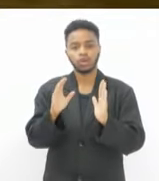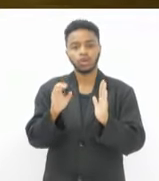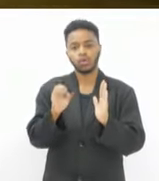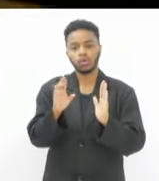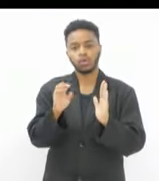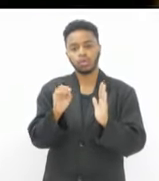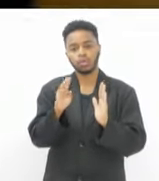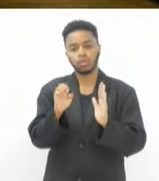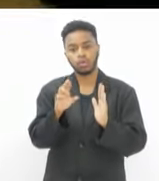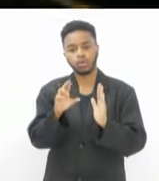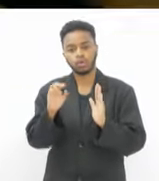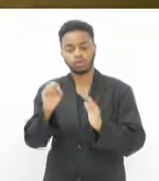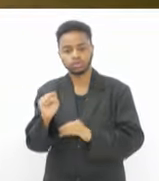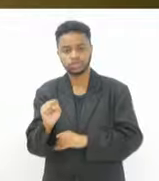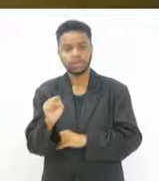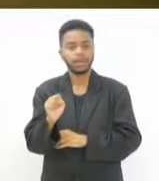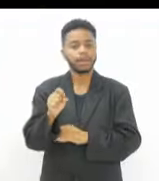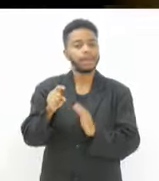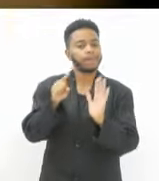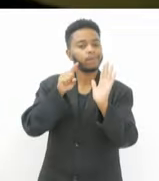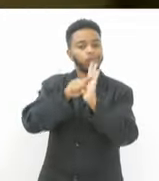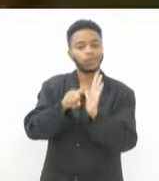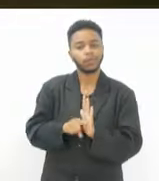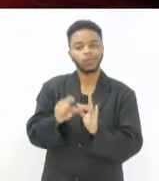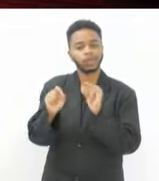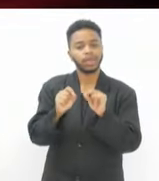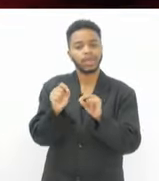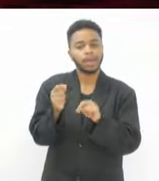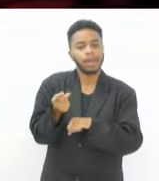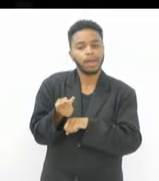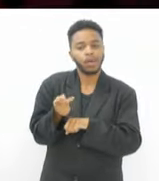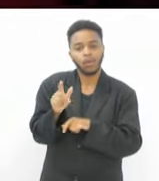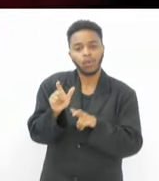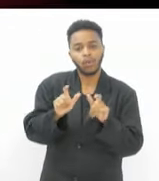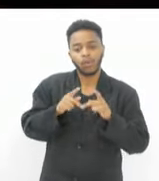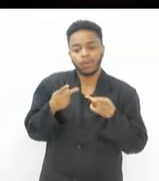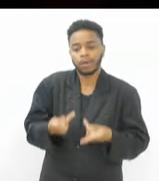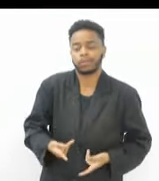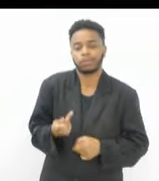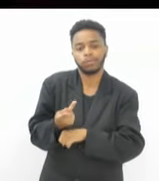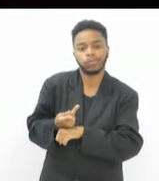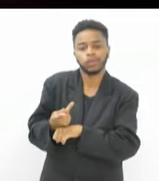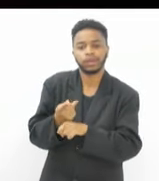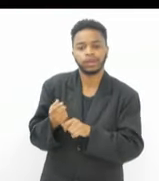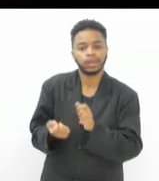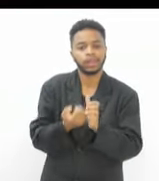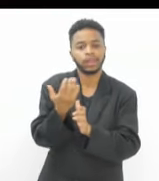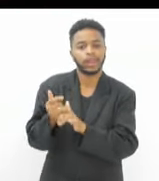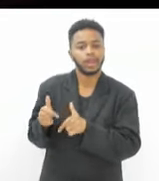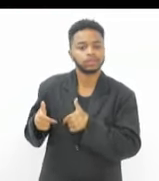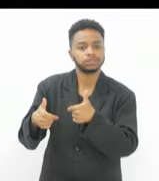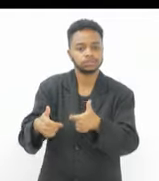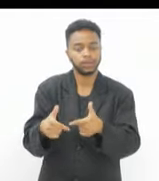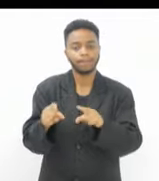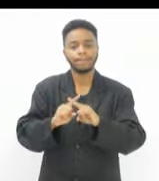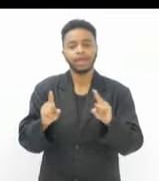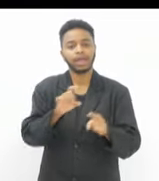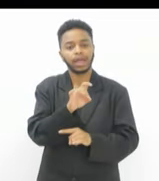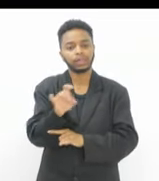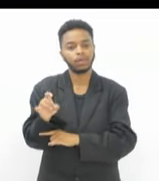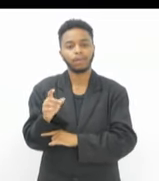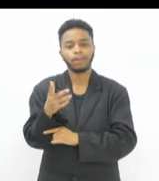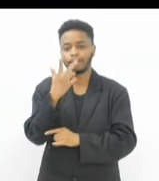que questiona a aparentemente interminável busca humana por criar atos em que cada um dos seus indivíduos parece se